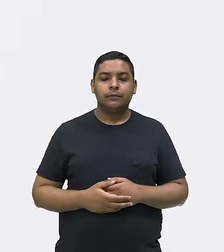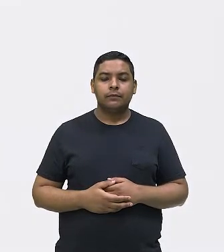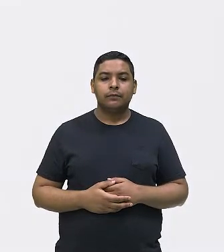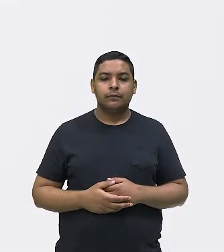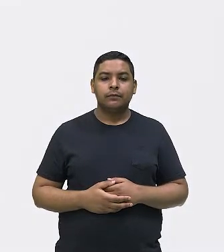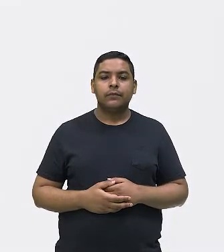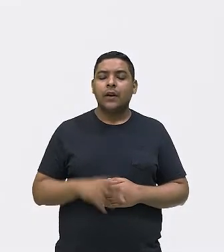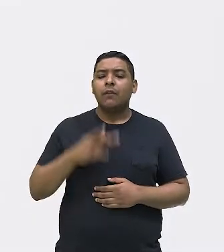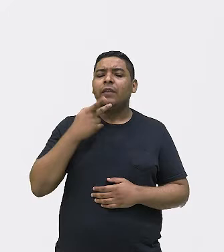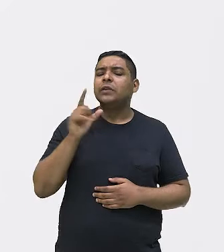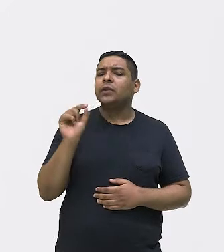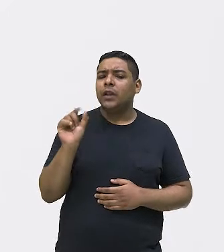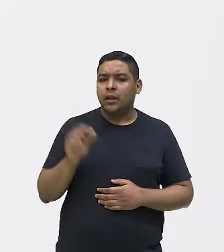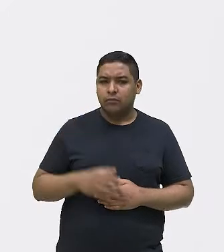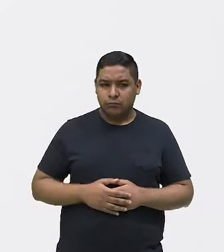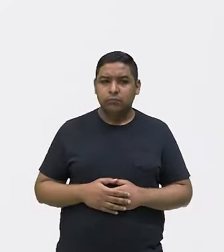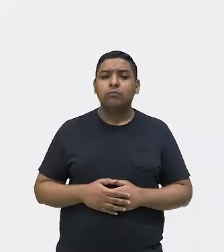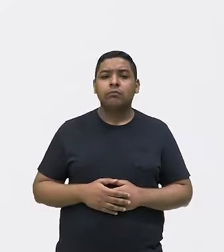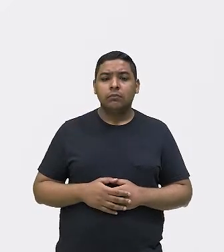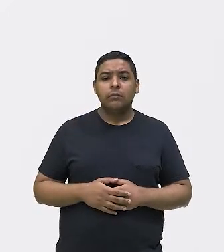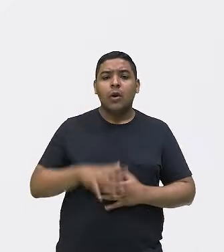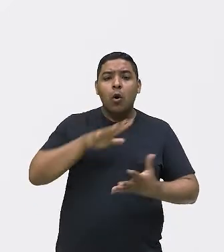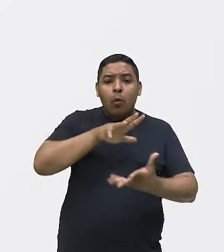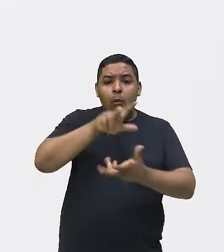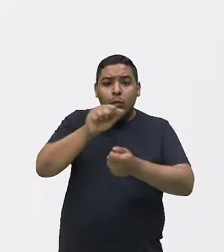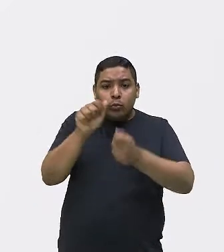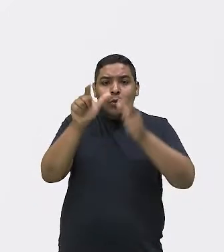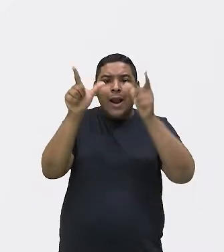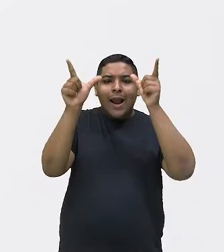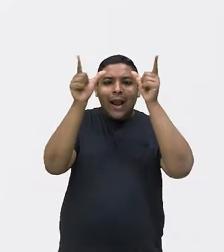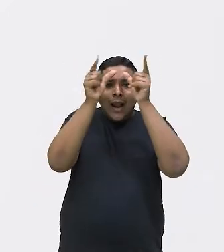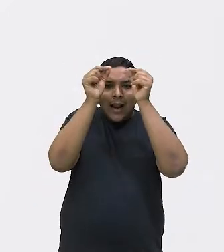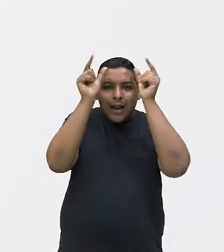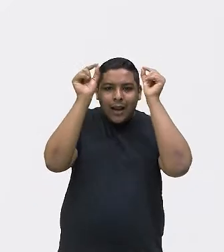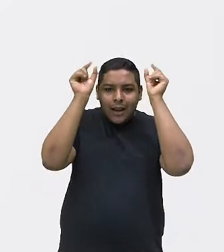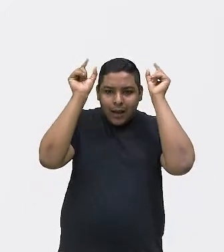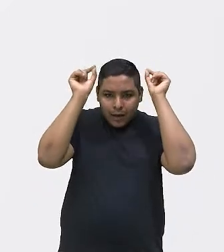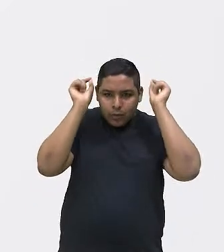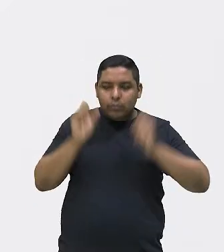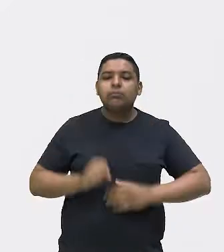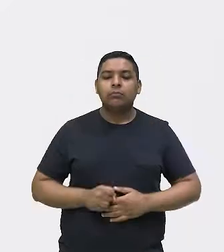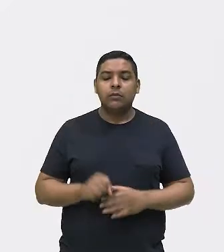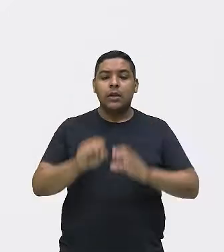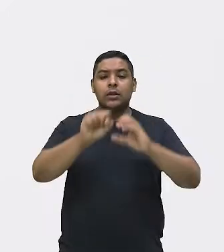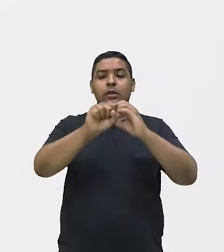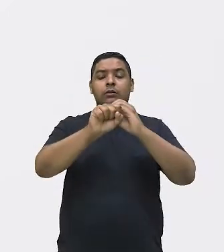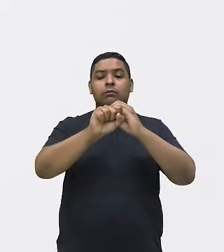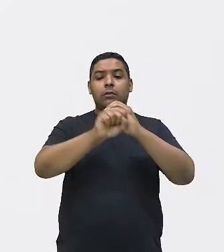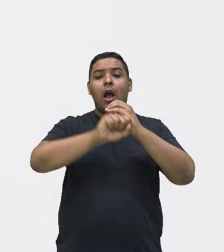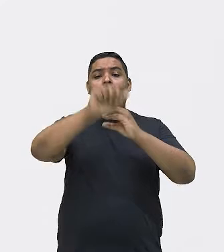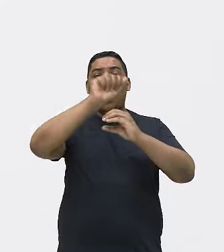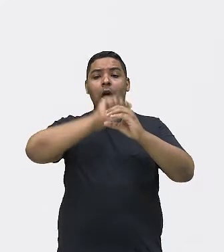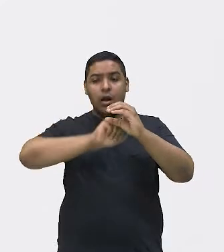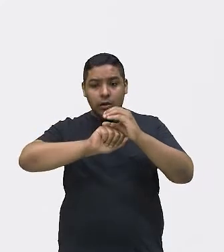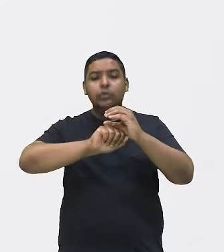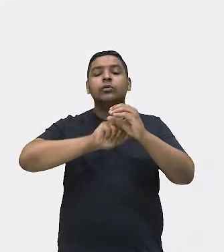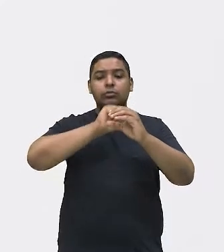aí desse mundo grego do século IV a.C., né? Tem aqui essa